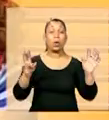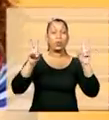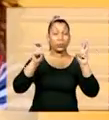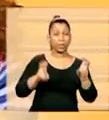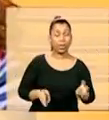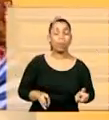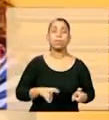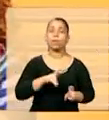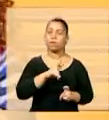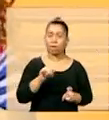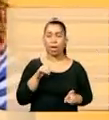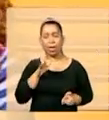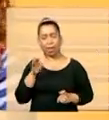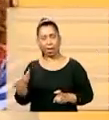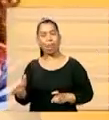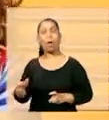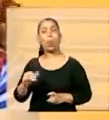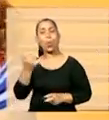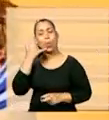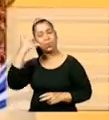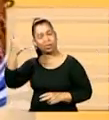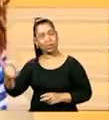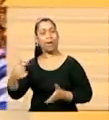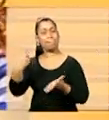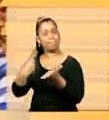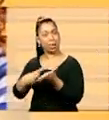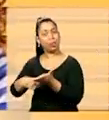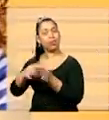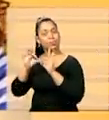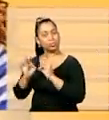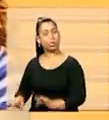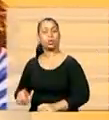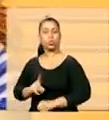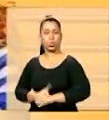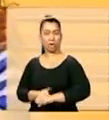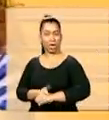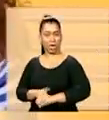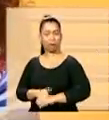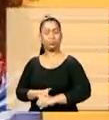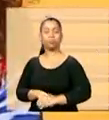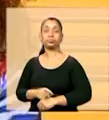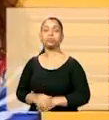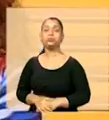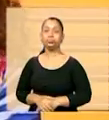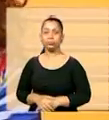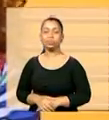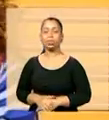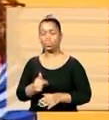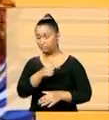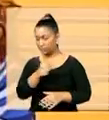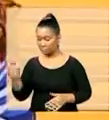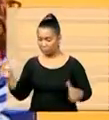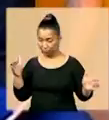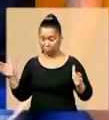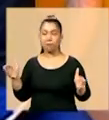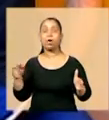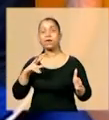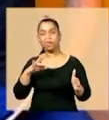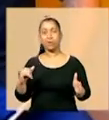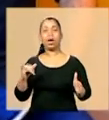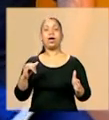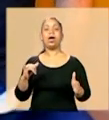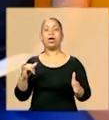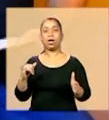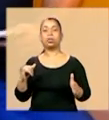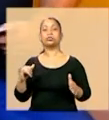nós agendaremos um horário para ele, possivelmente dentro da própria semana, e ele vai ser ouvido no acolhimento.